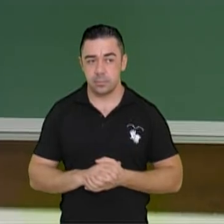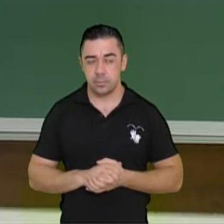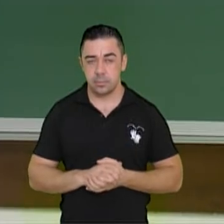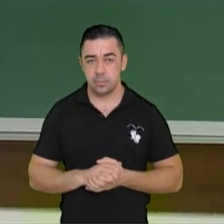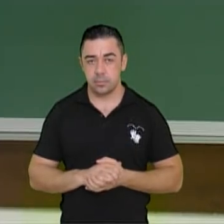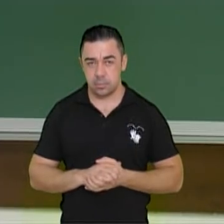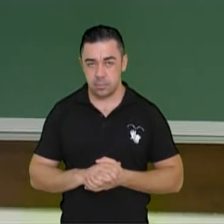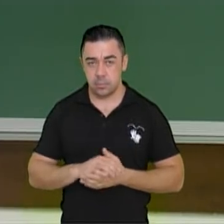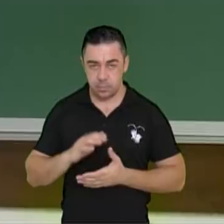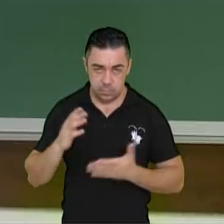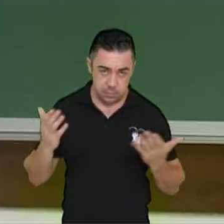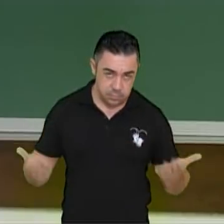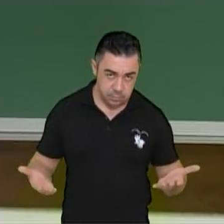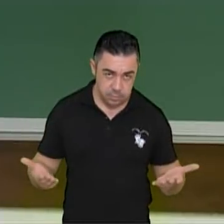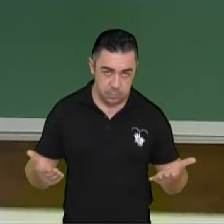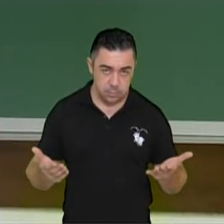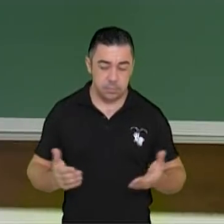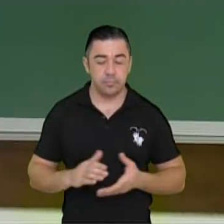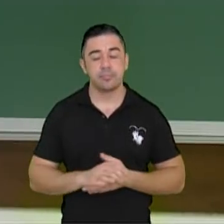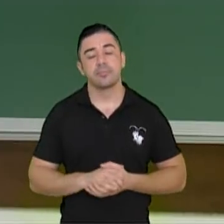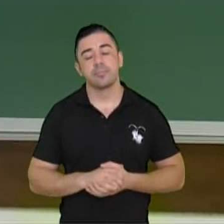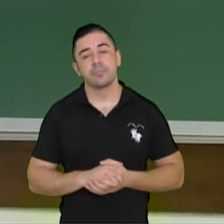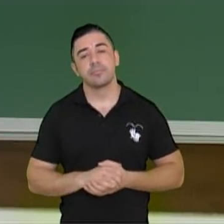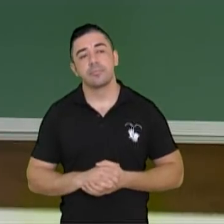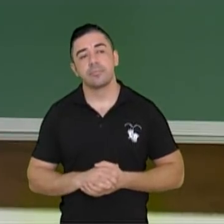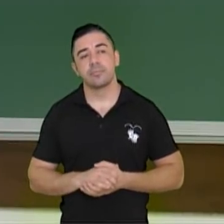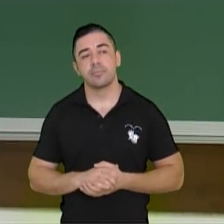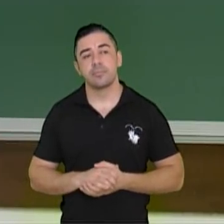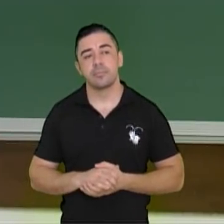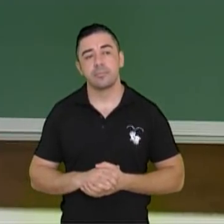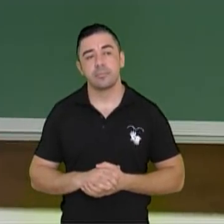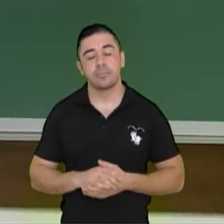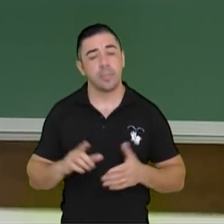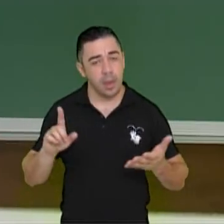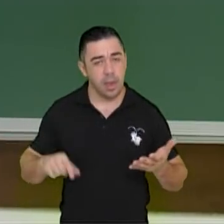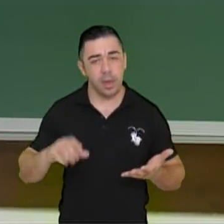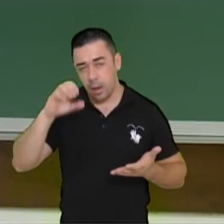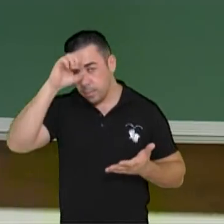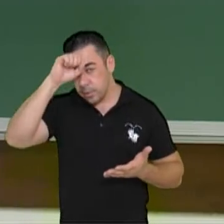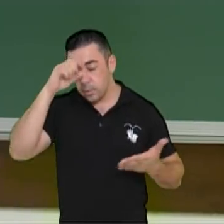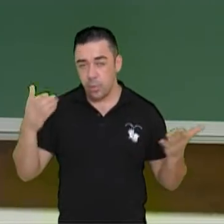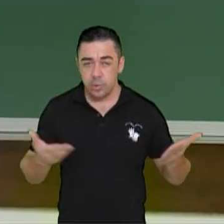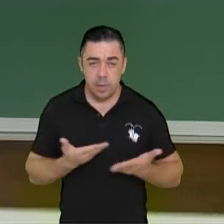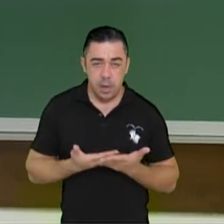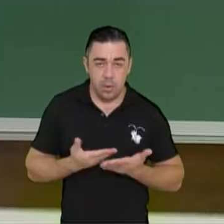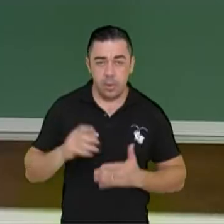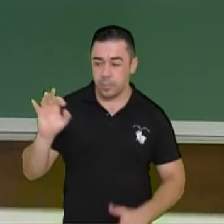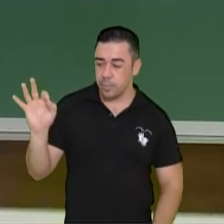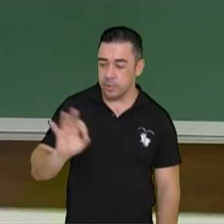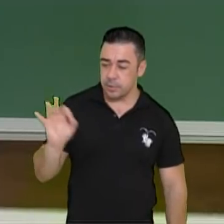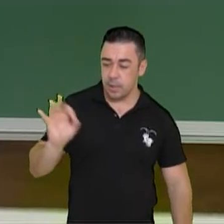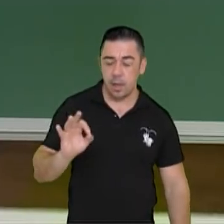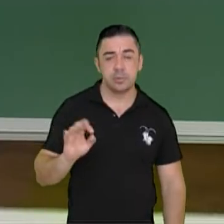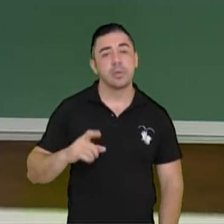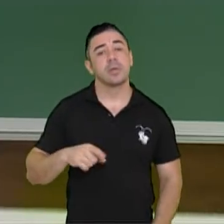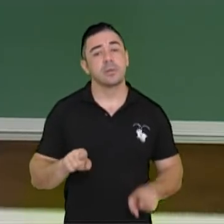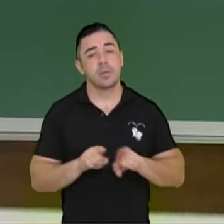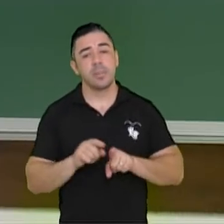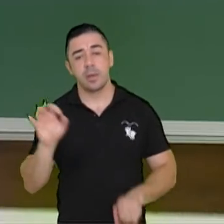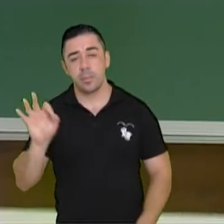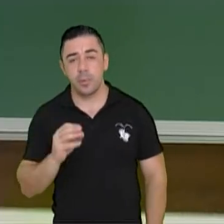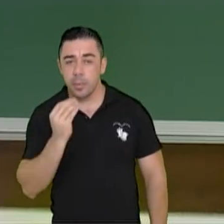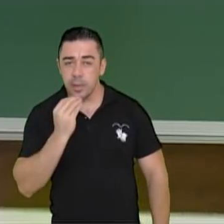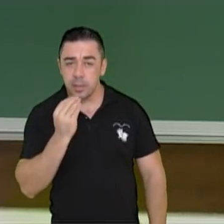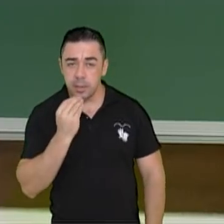604,2 vezes o total. Tranquilo? E é isso que vimos na aula de hoje, a probabilidade de um